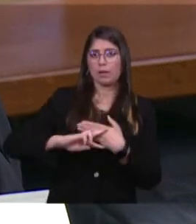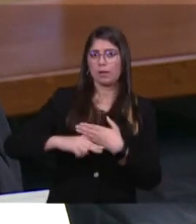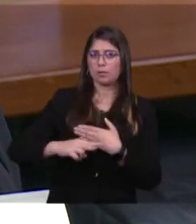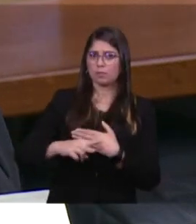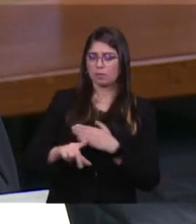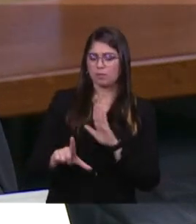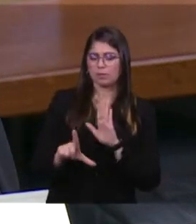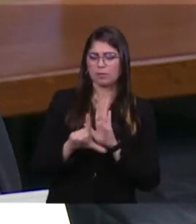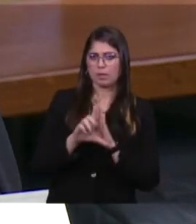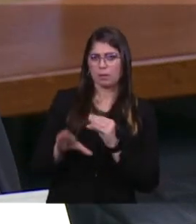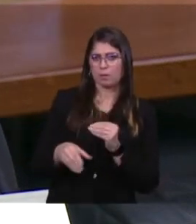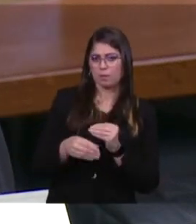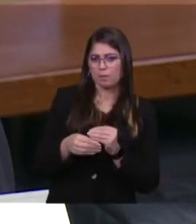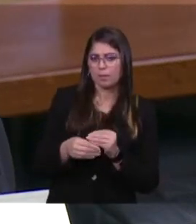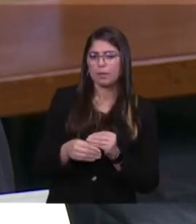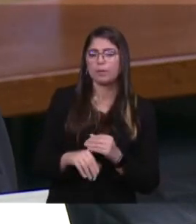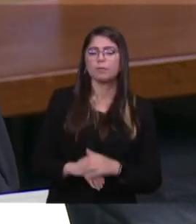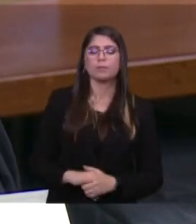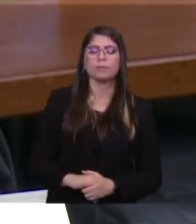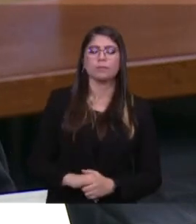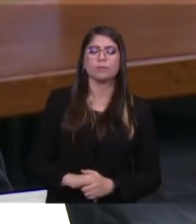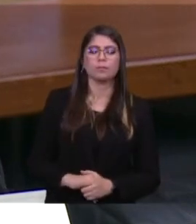da lei complementar.